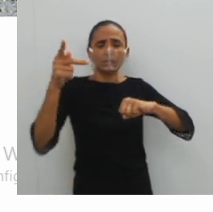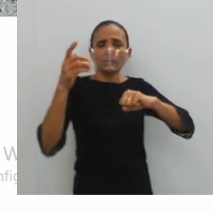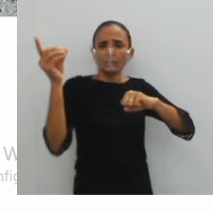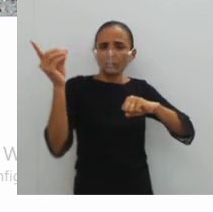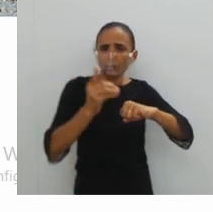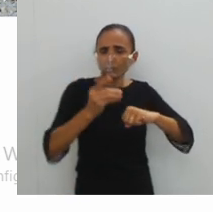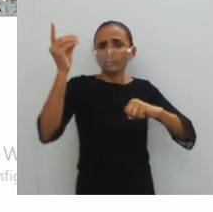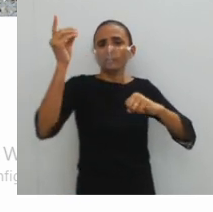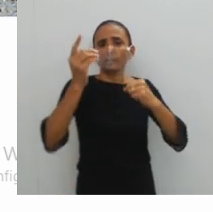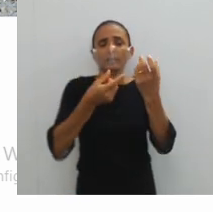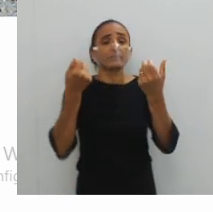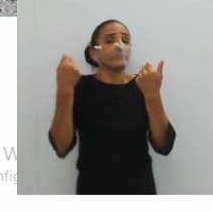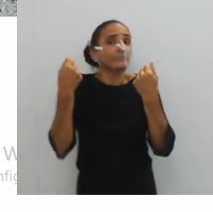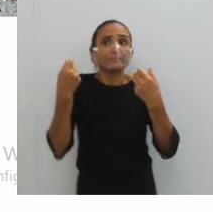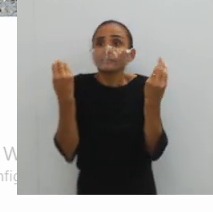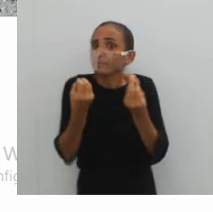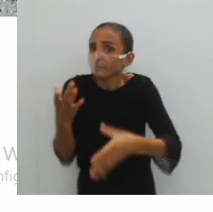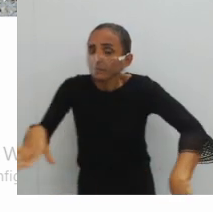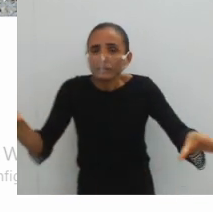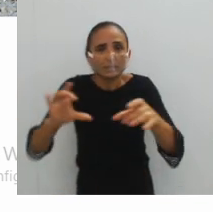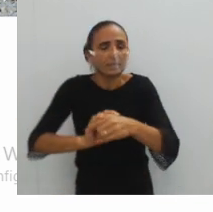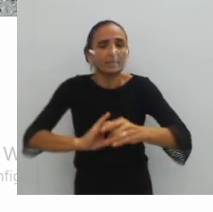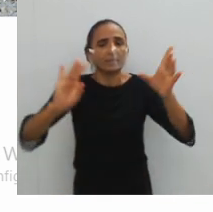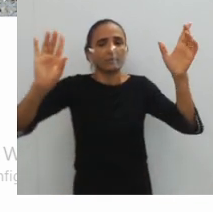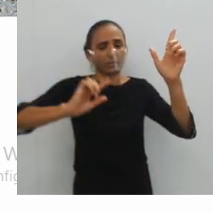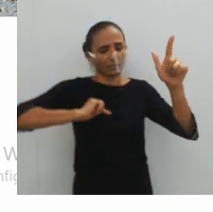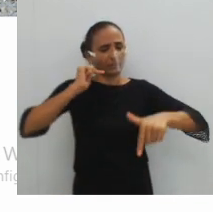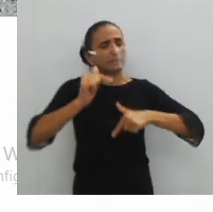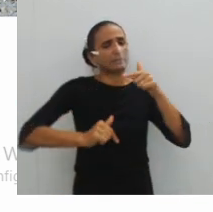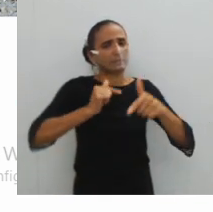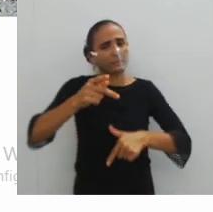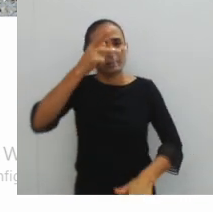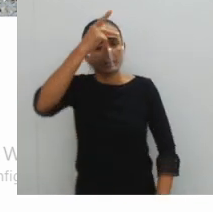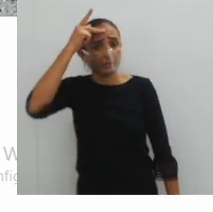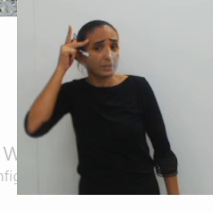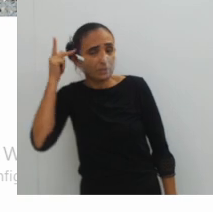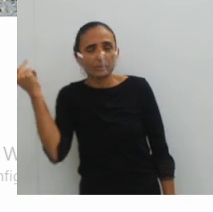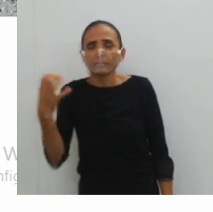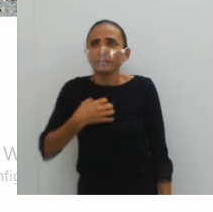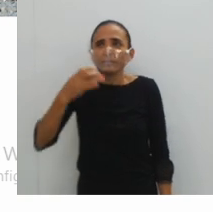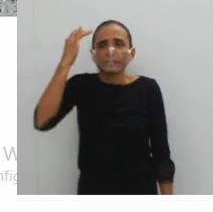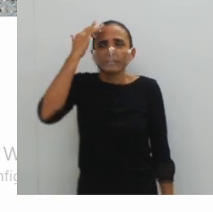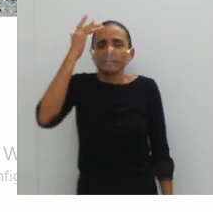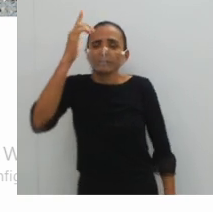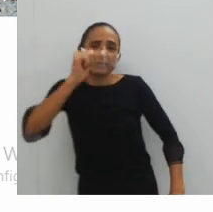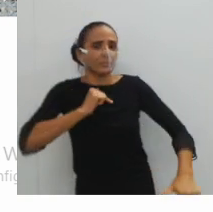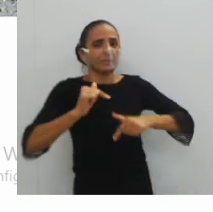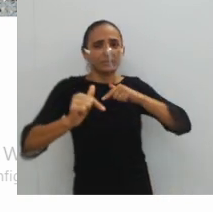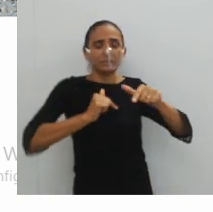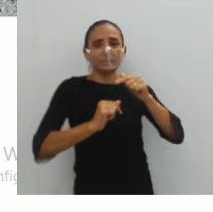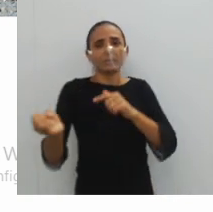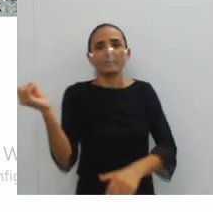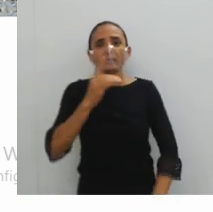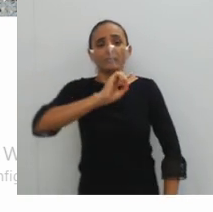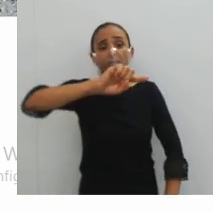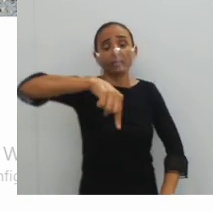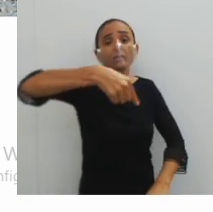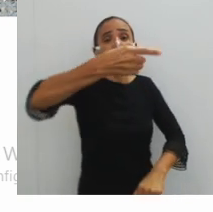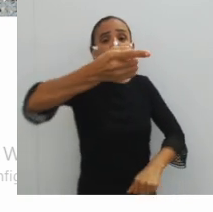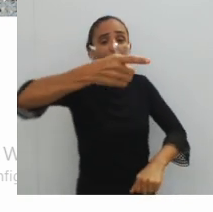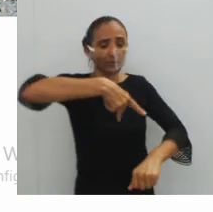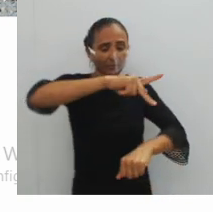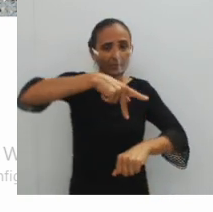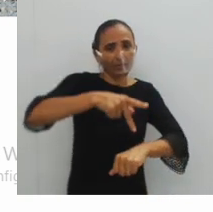educacional permite uma migração. Trabalhistas, a mesma coisa. Tem gente que muda de cidade para trabalhar. Sanitários,